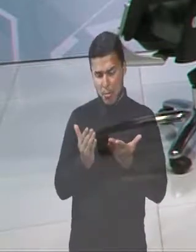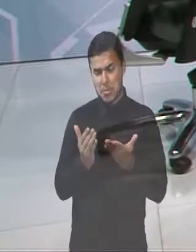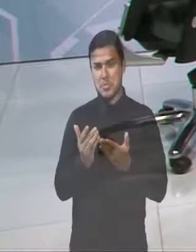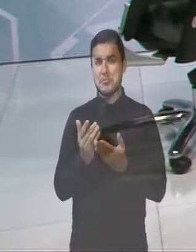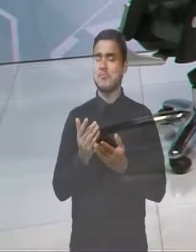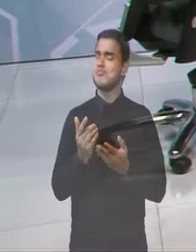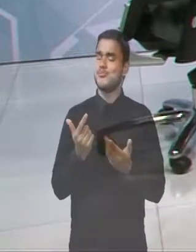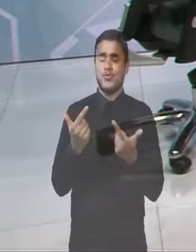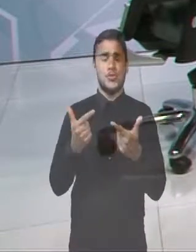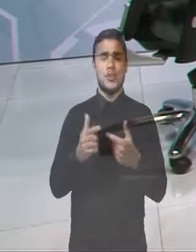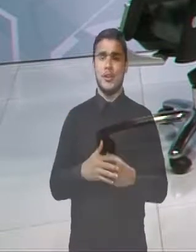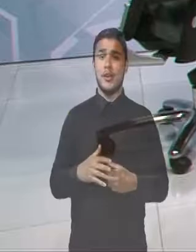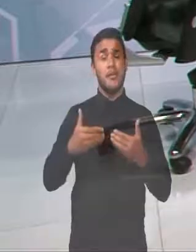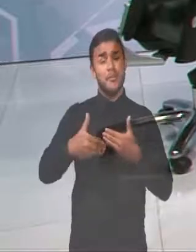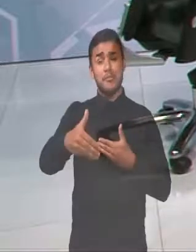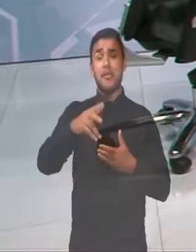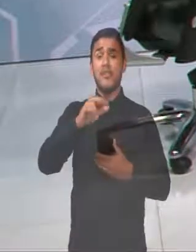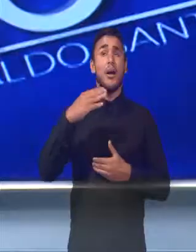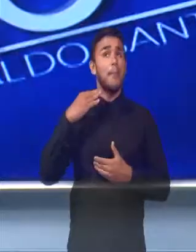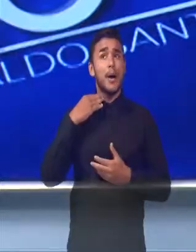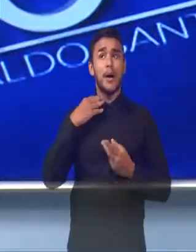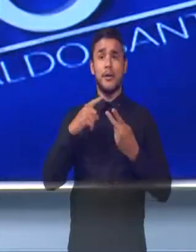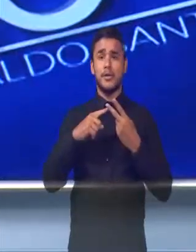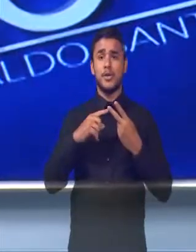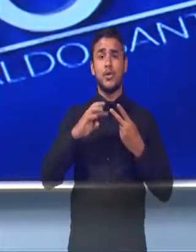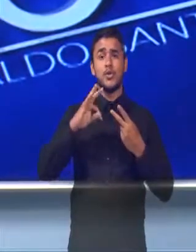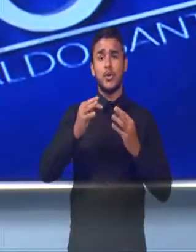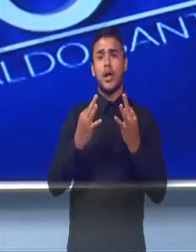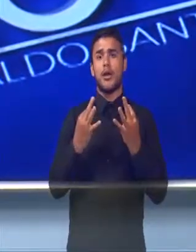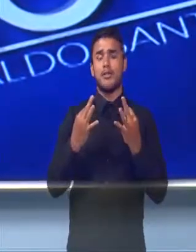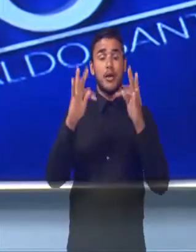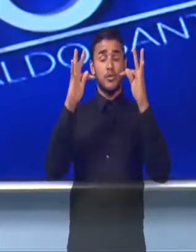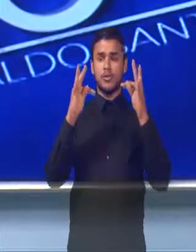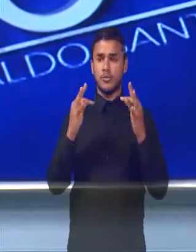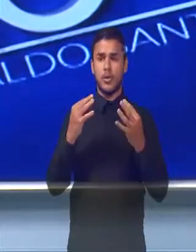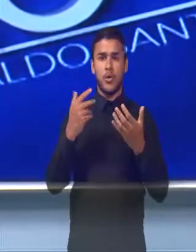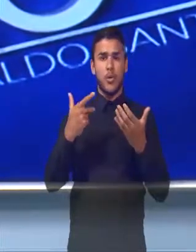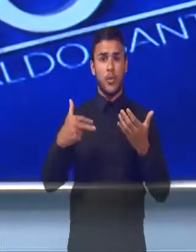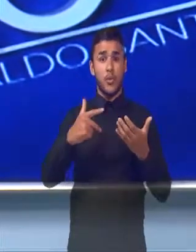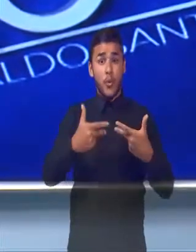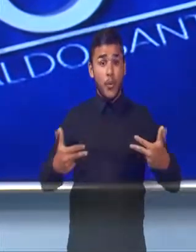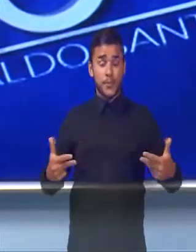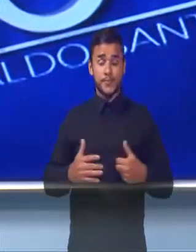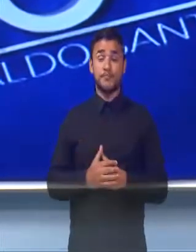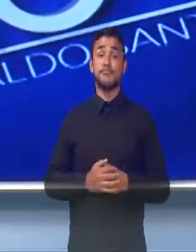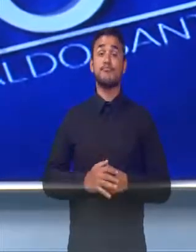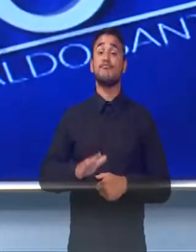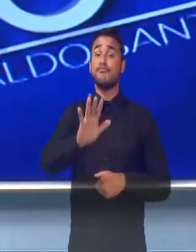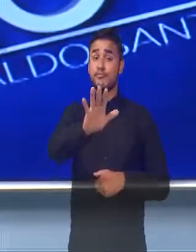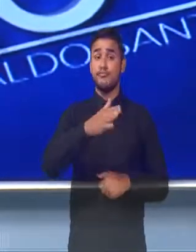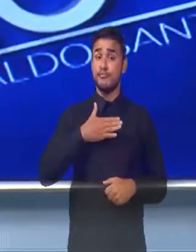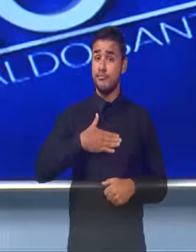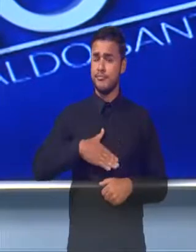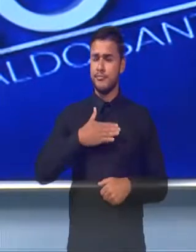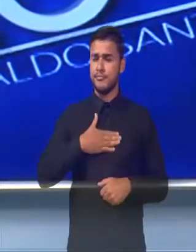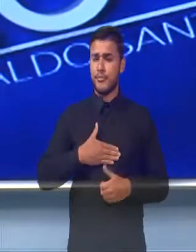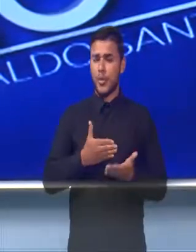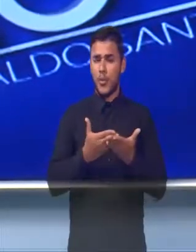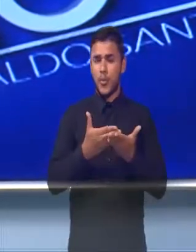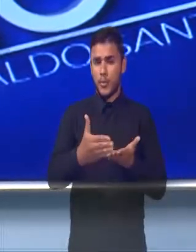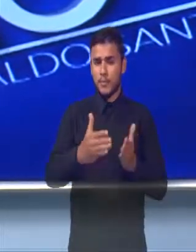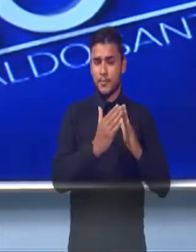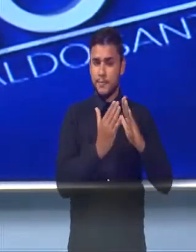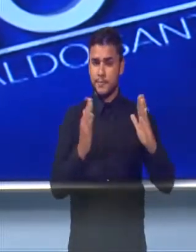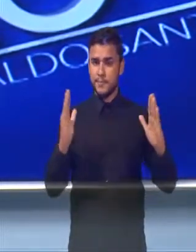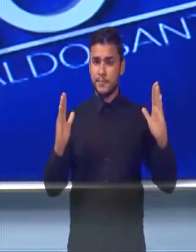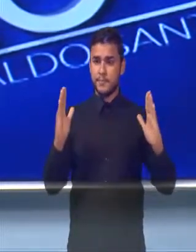isso cria um grau de controle inimaginável até muito recentemente. Bom, eu vou fazer o nosso primeiro intervalo. De propósito, a gente